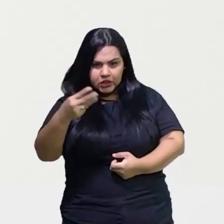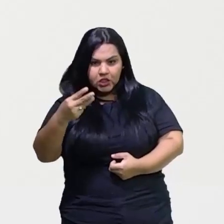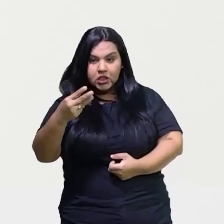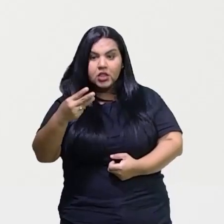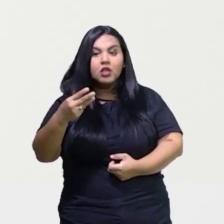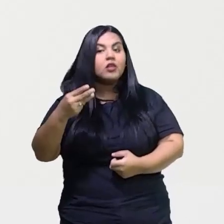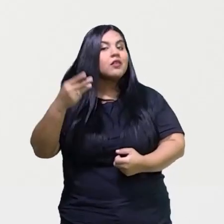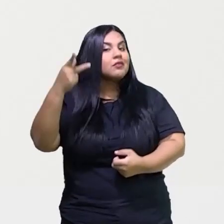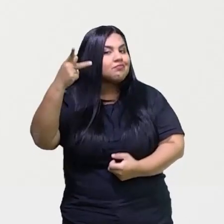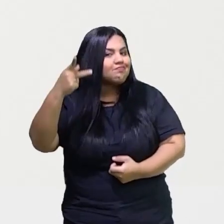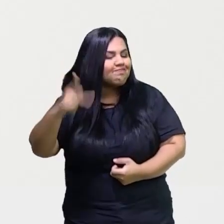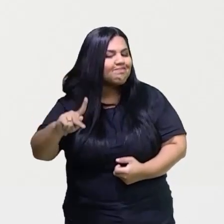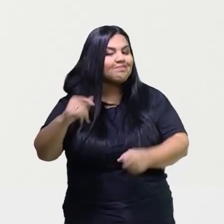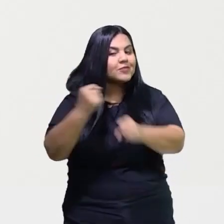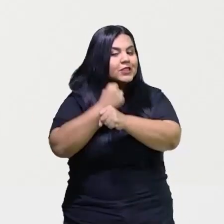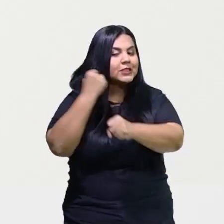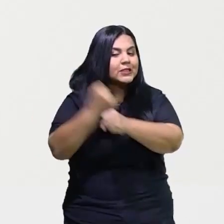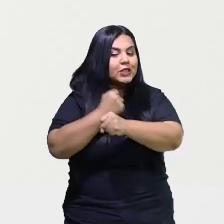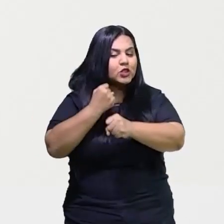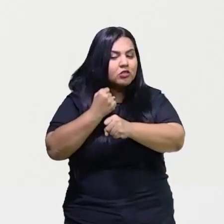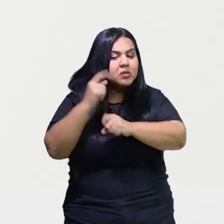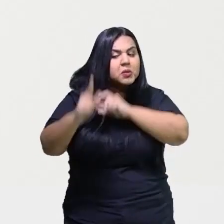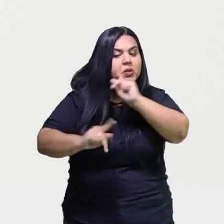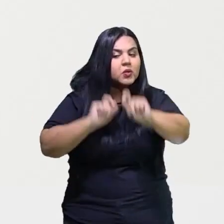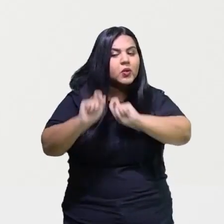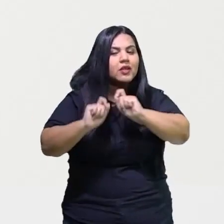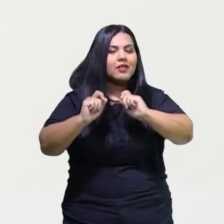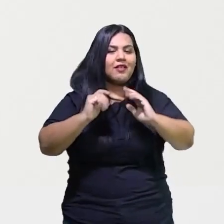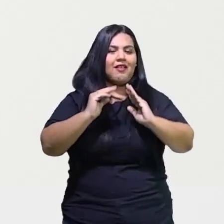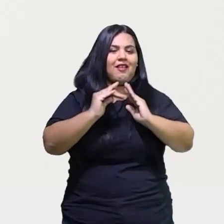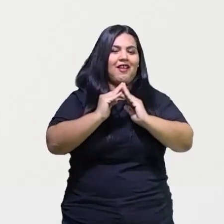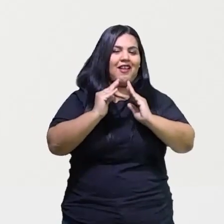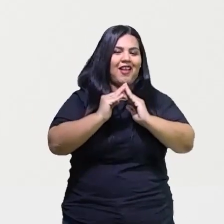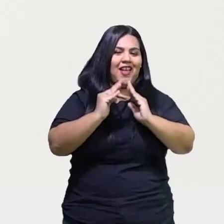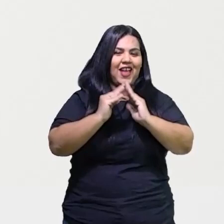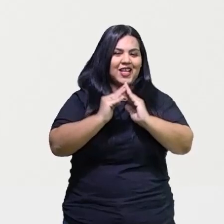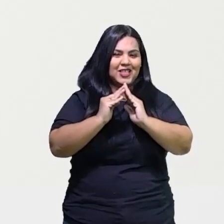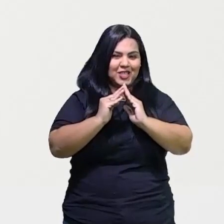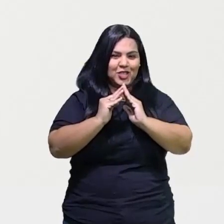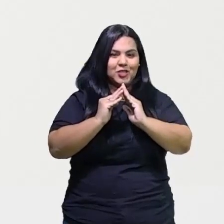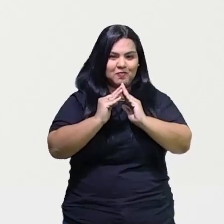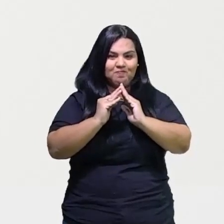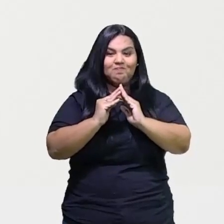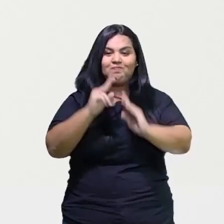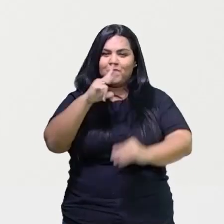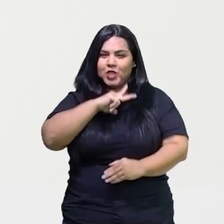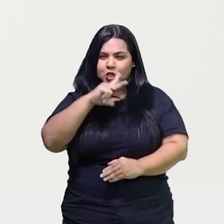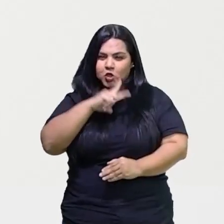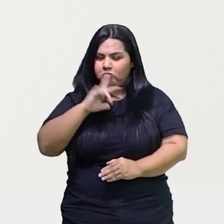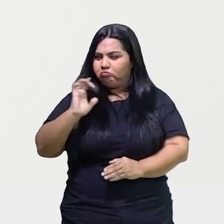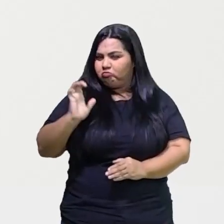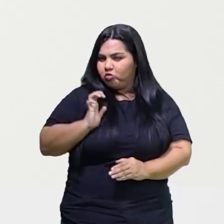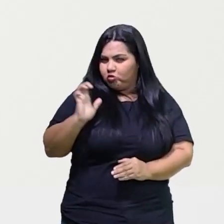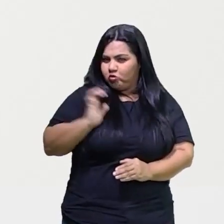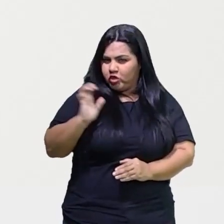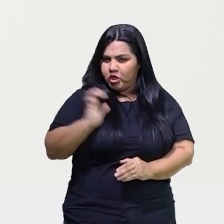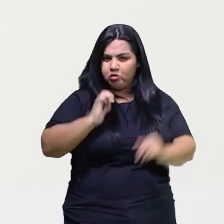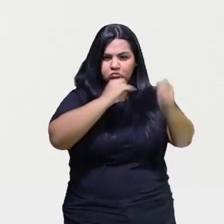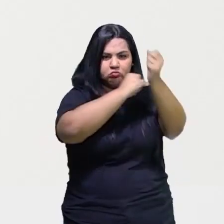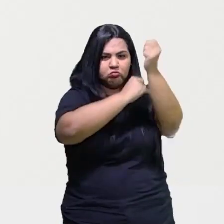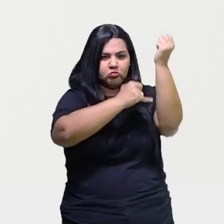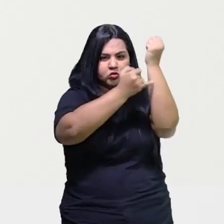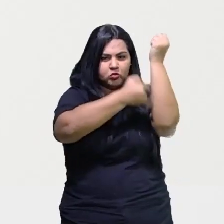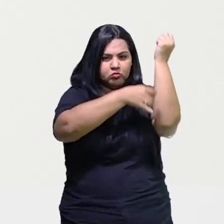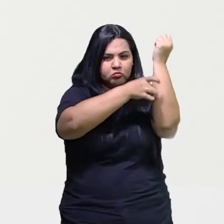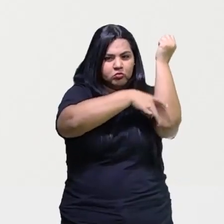Olha isso, o palácio foi construído para ser uma casinha de um rico exportador de borracha. era chamado de Palisades Schools.